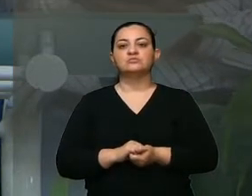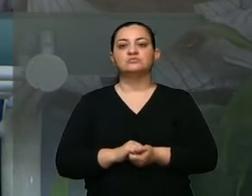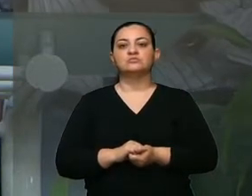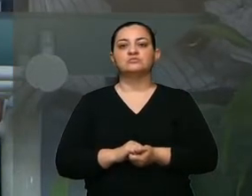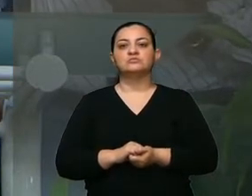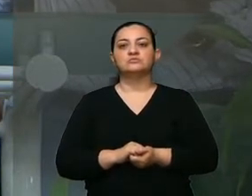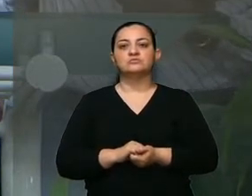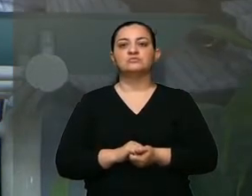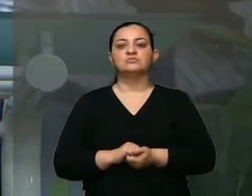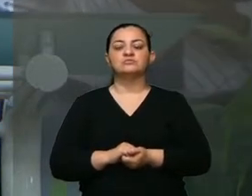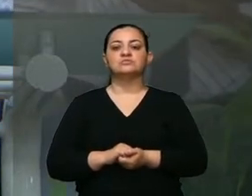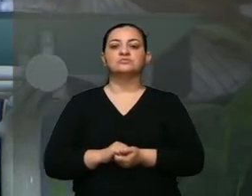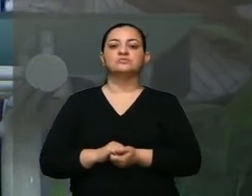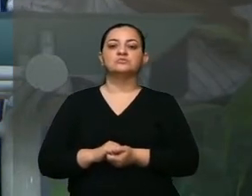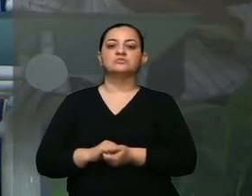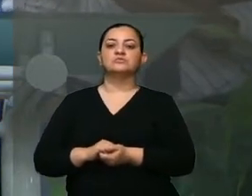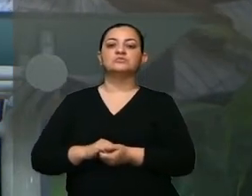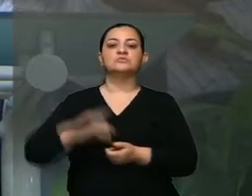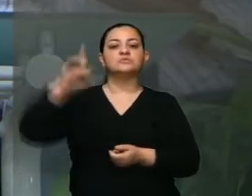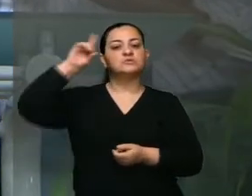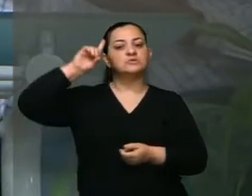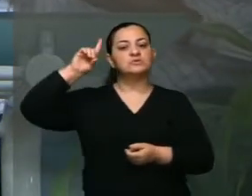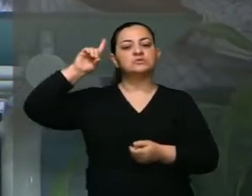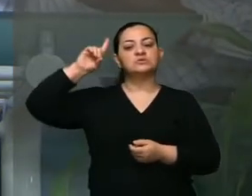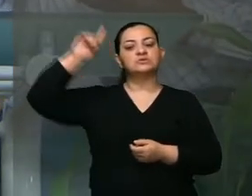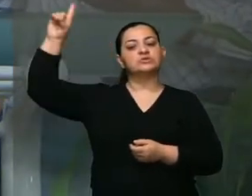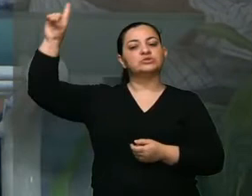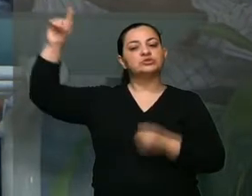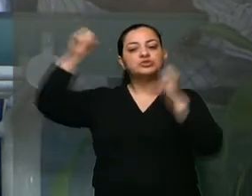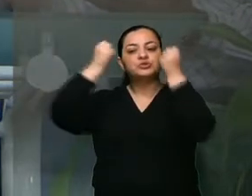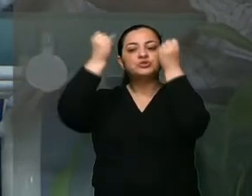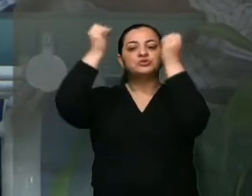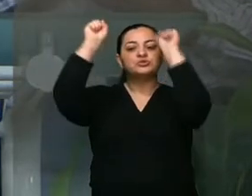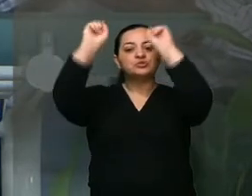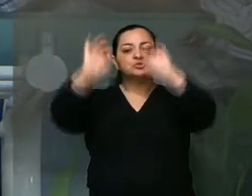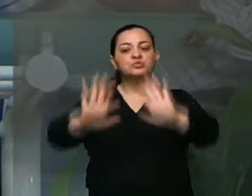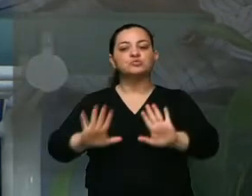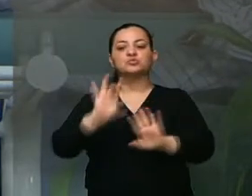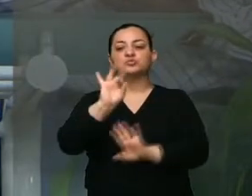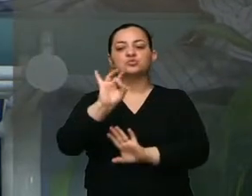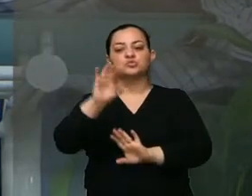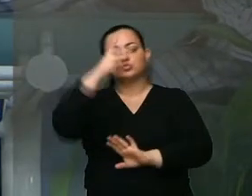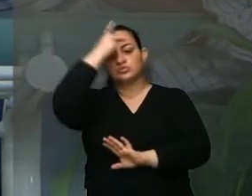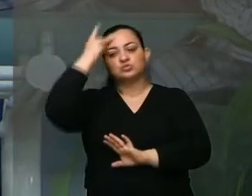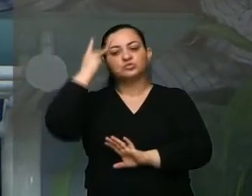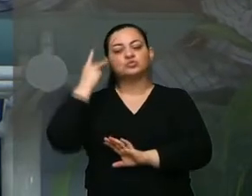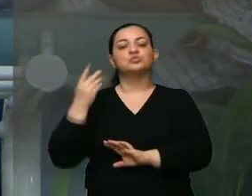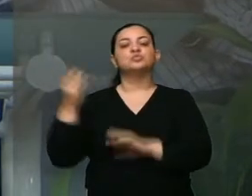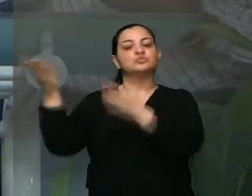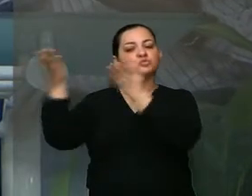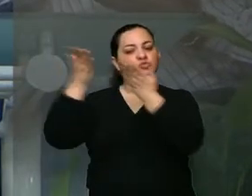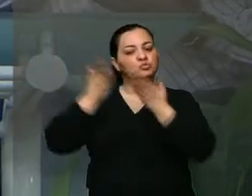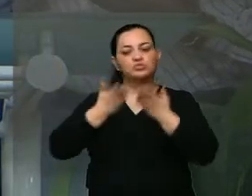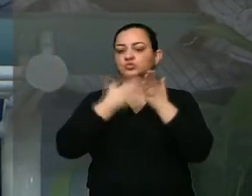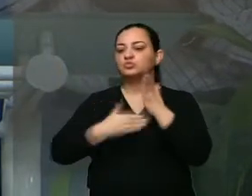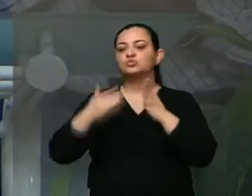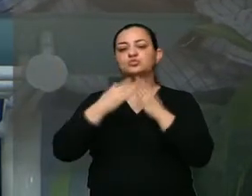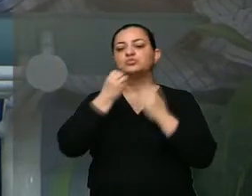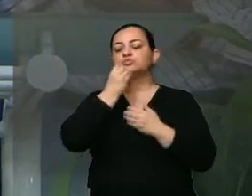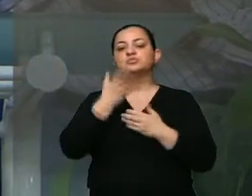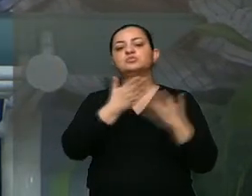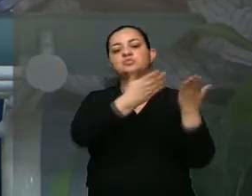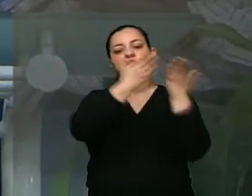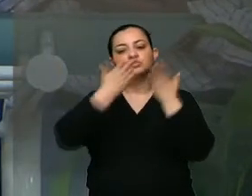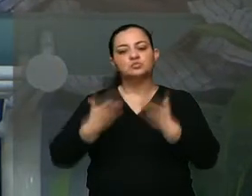deus abençoe a cada irmão cadê irmã cada visitante também todos são bem-vindos em